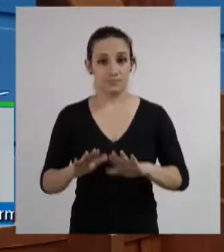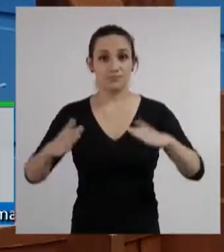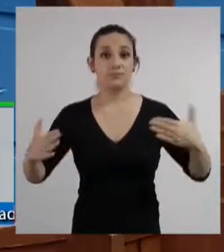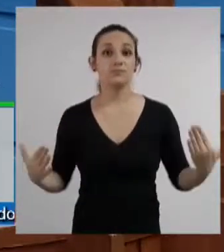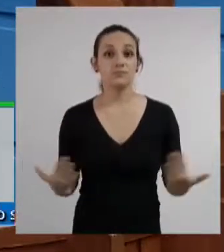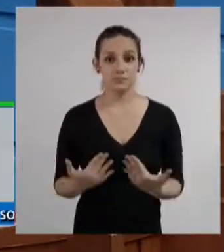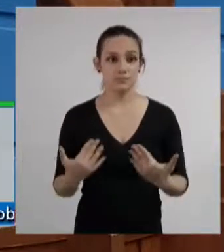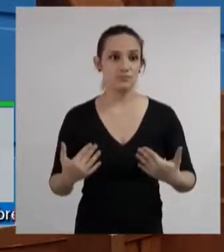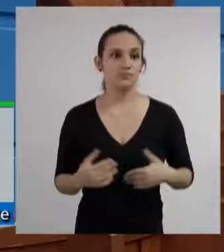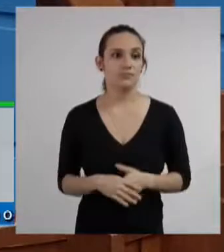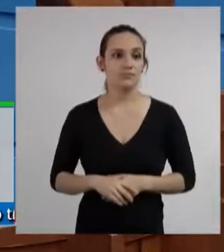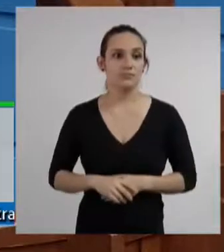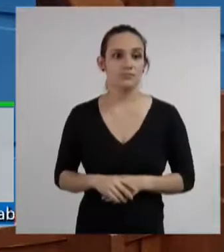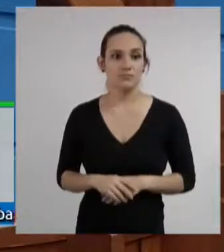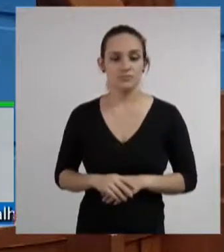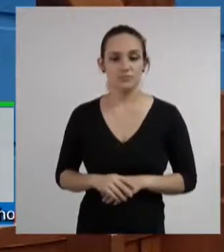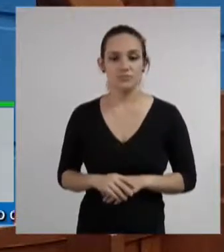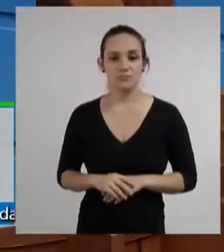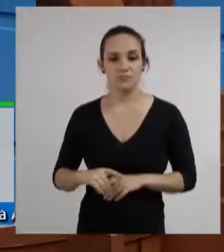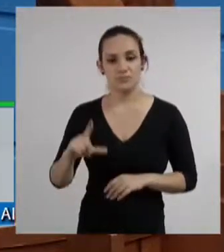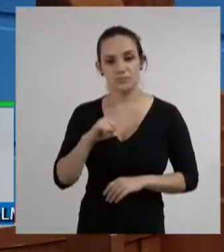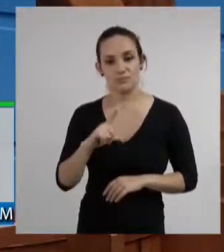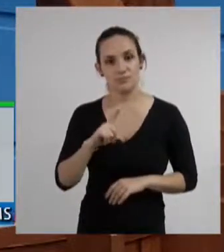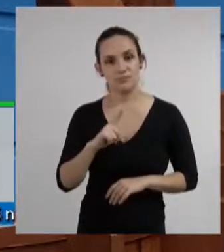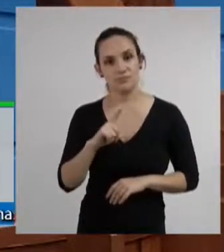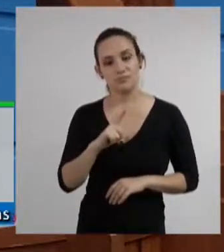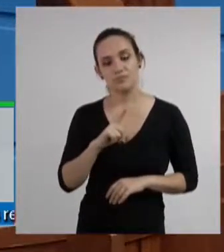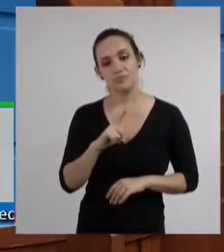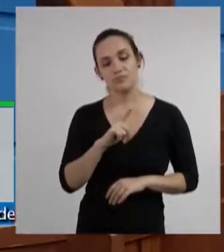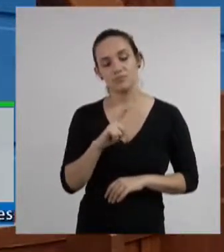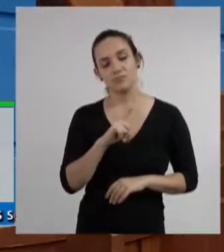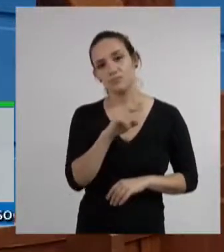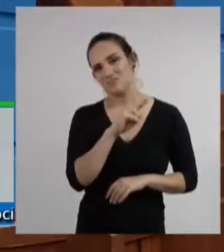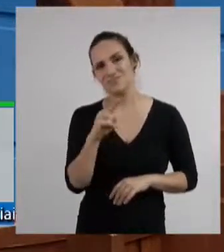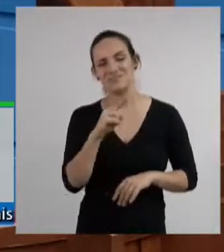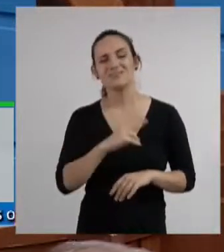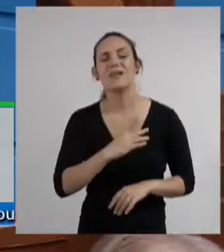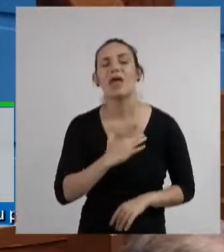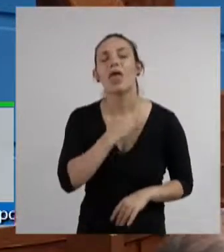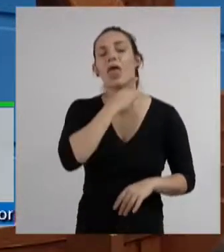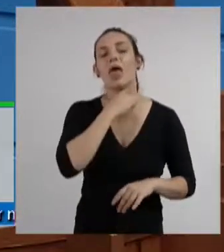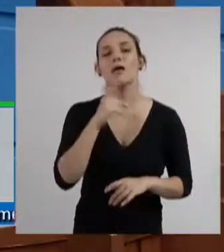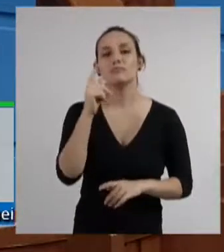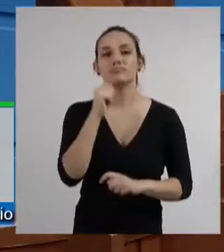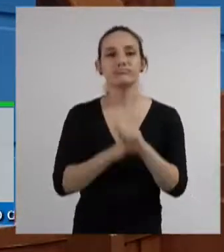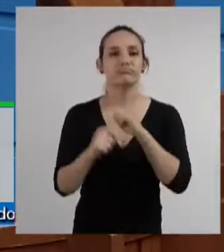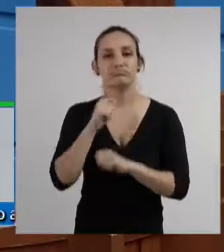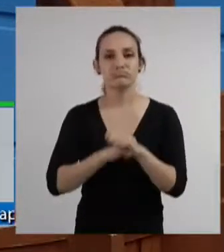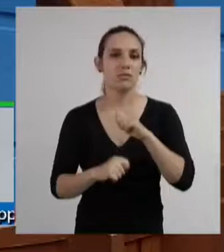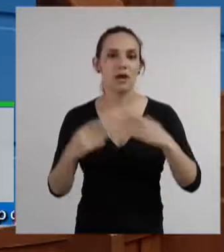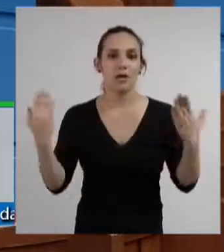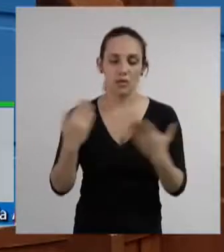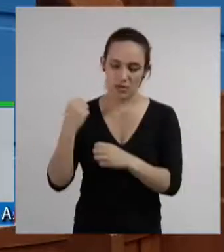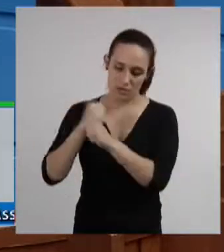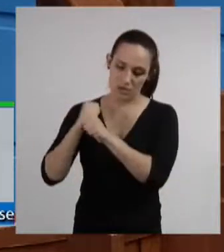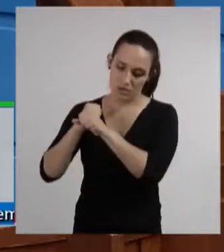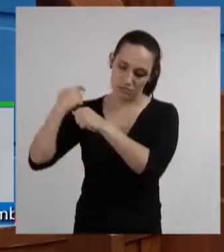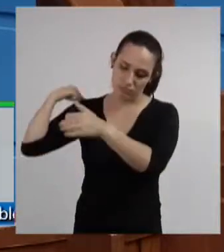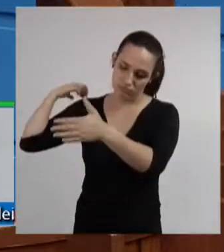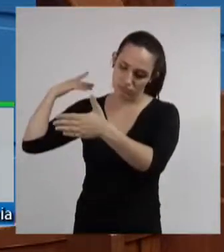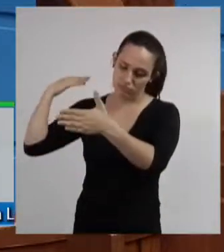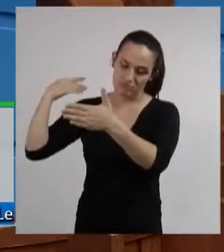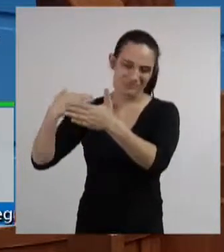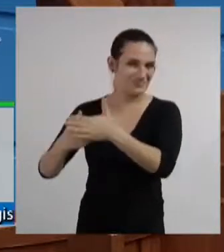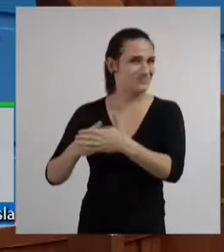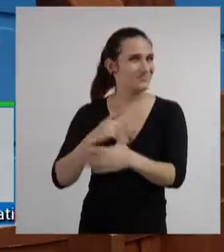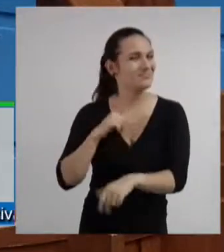A recessão econômica dos últimos anos, ela foi responsável pelo aumento